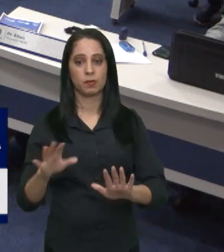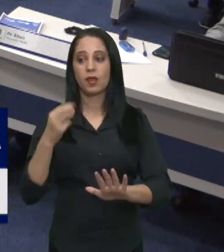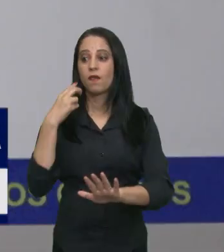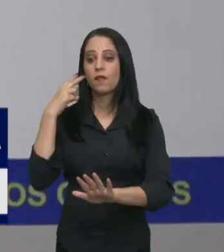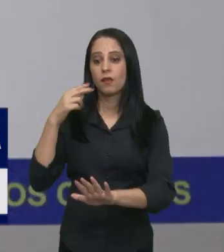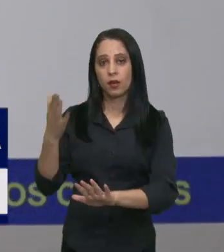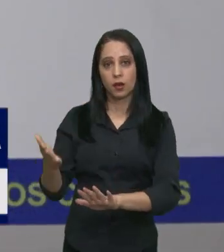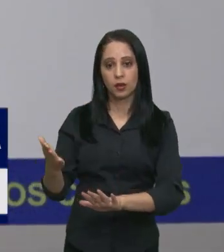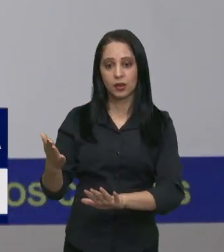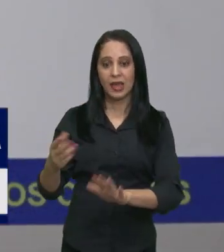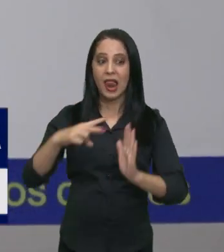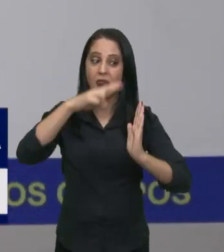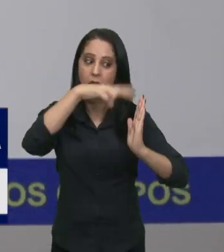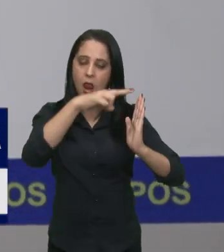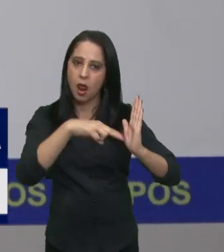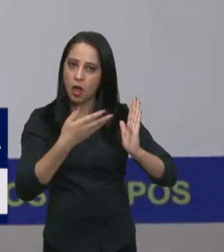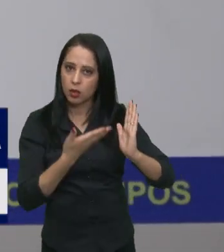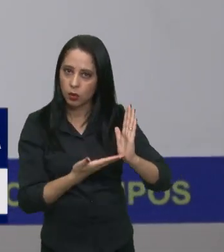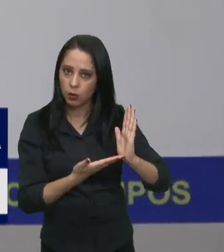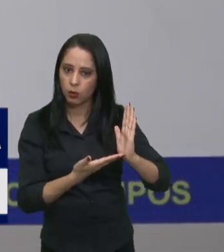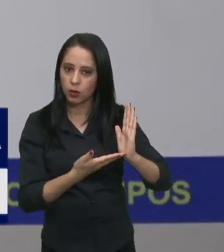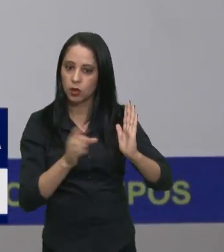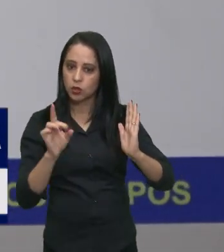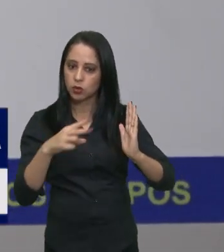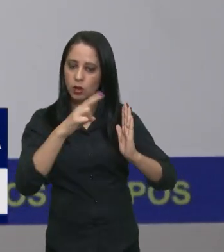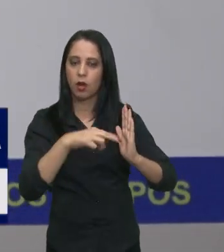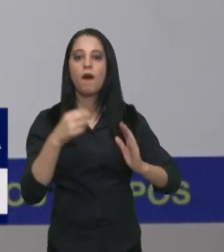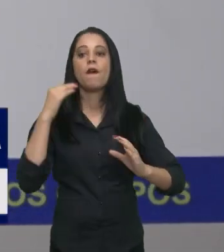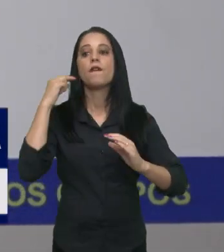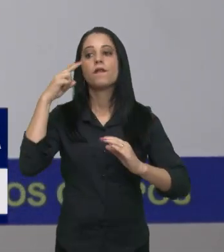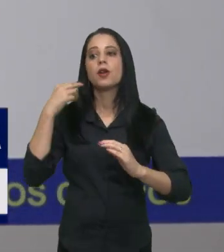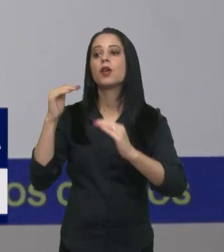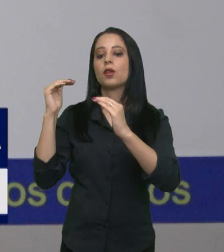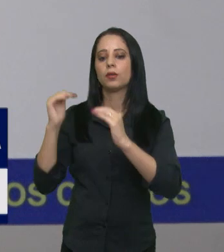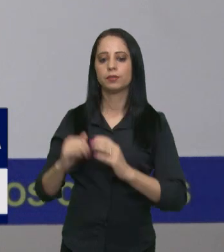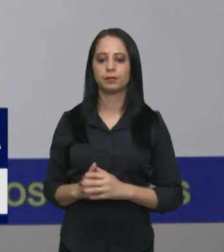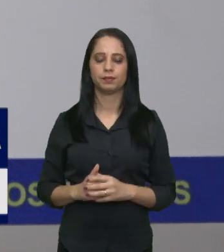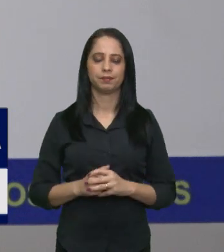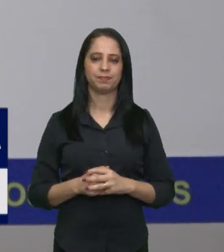vereadora, é inclusão para leitura, vereadora. Vereador favorável, permaneça.